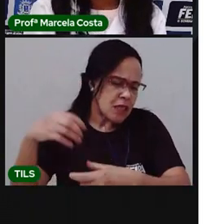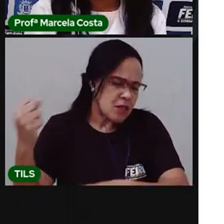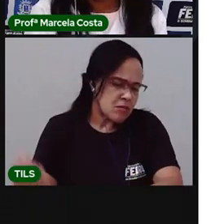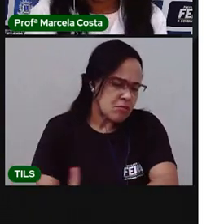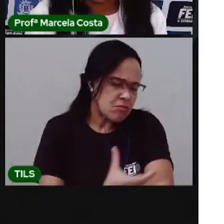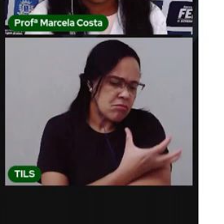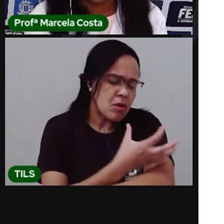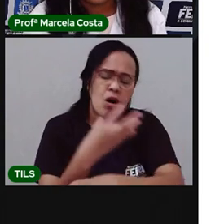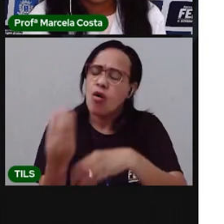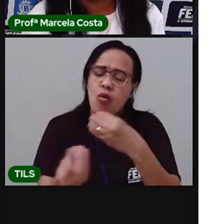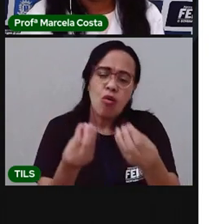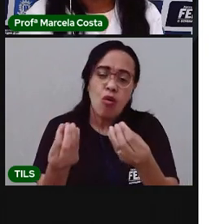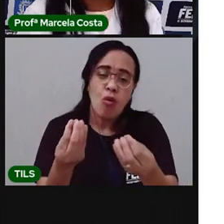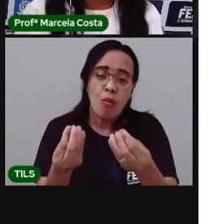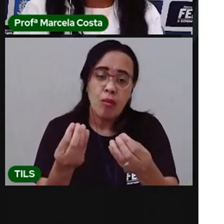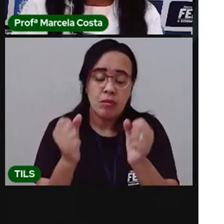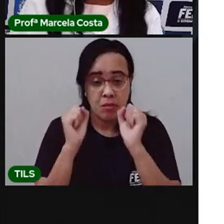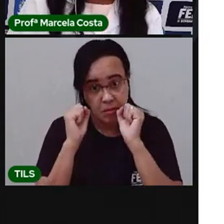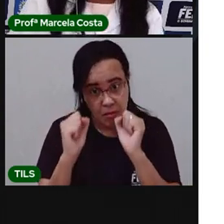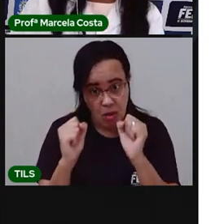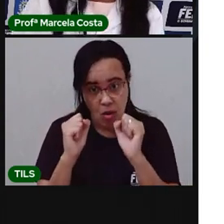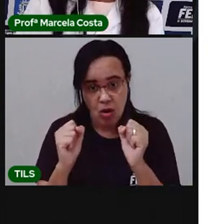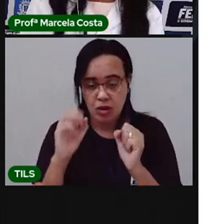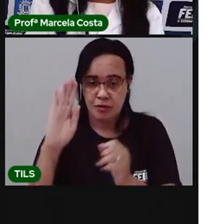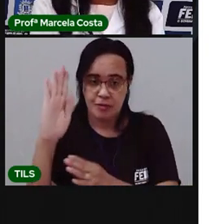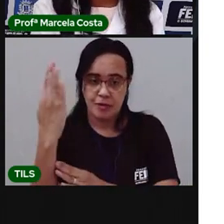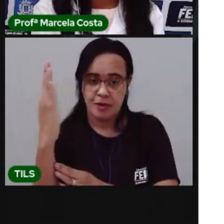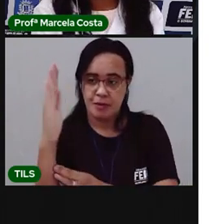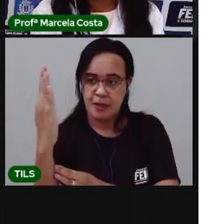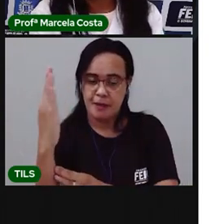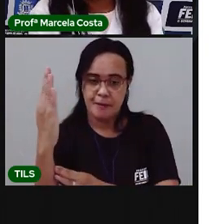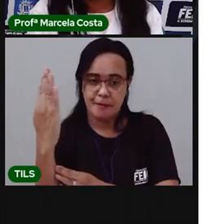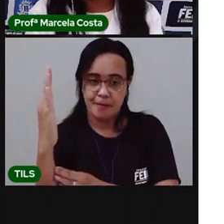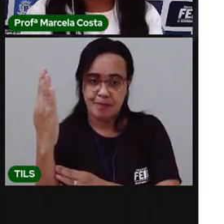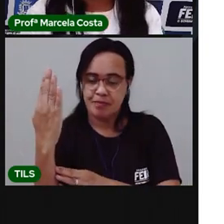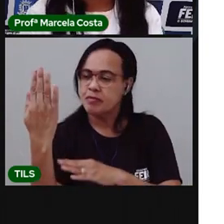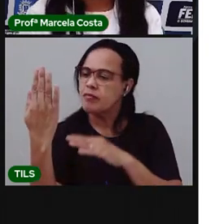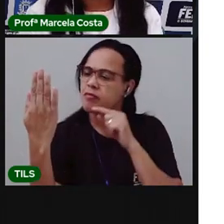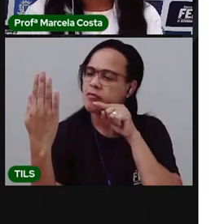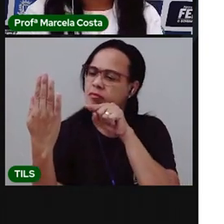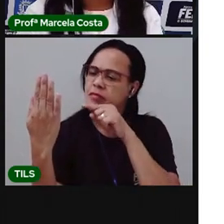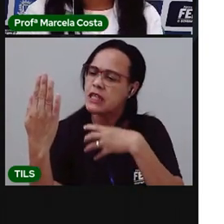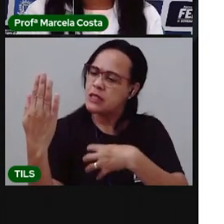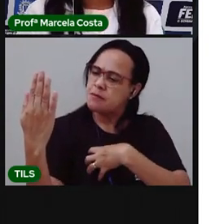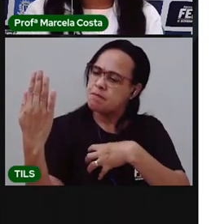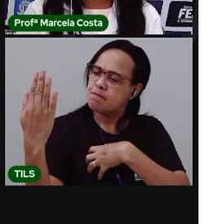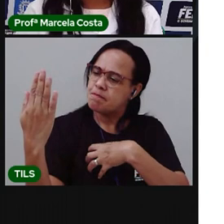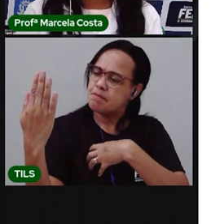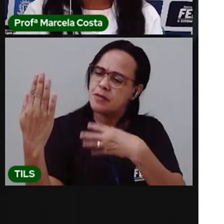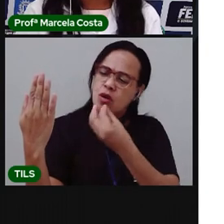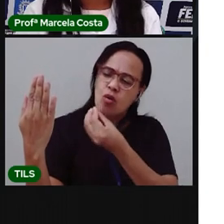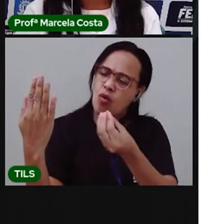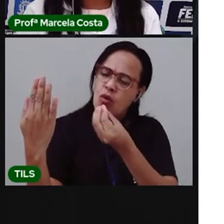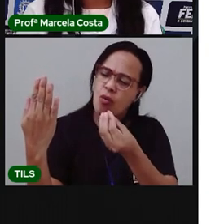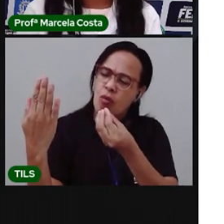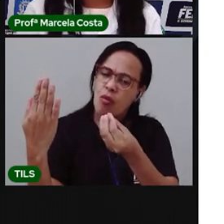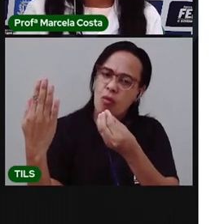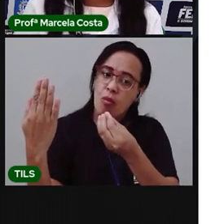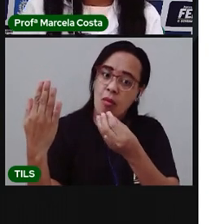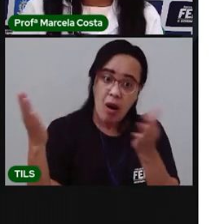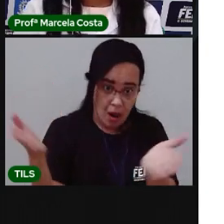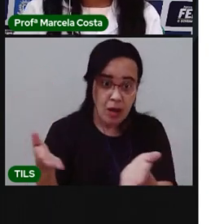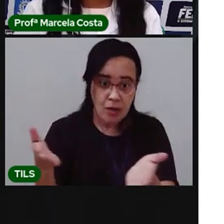Você pode olhar no espelho para ver que emoção é que você está sentindo agora. Aí você se olha no